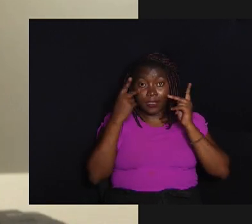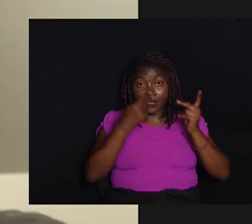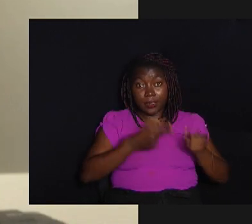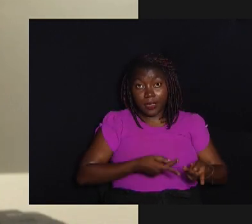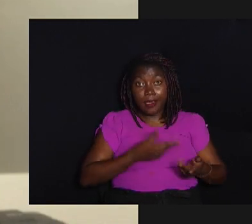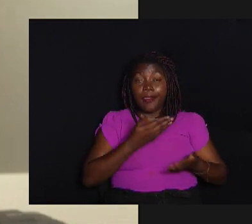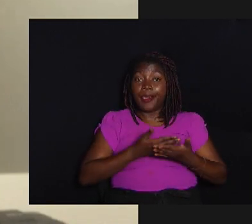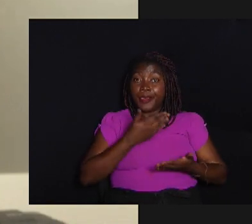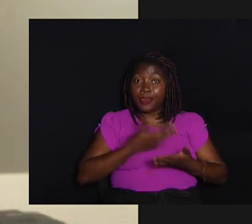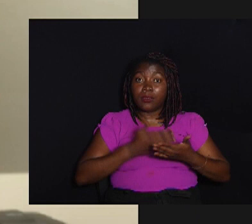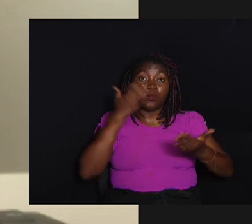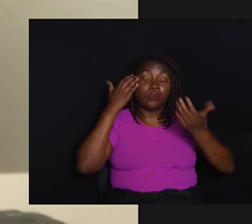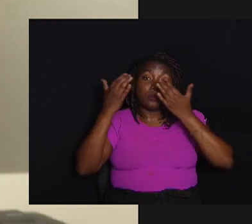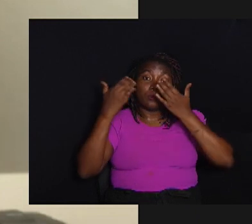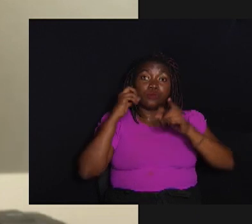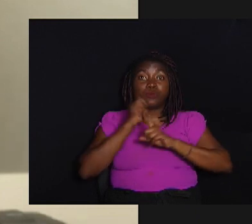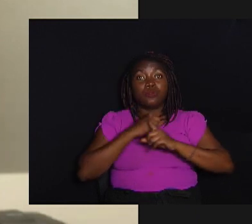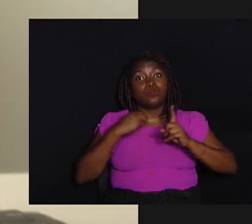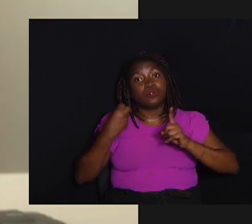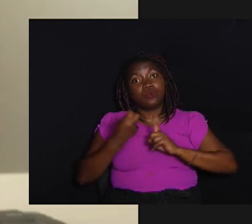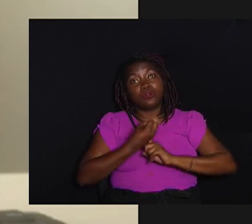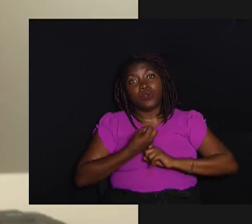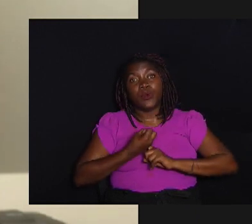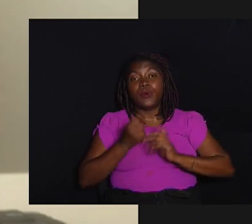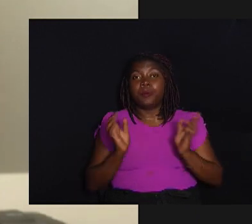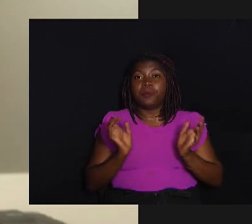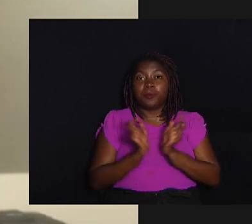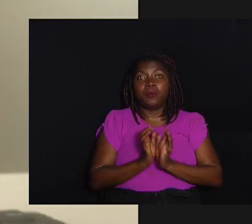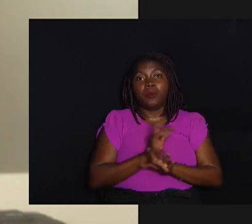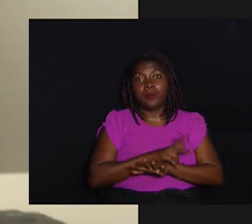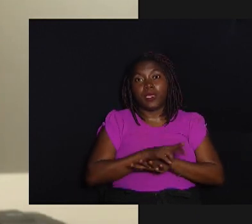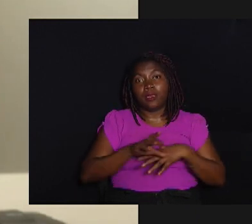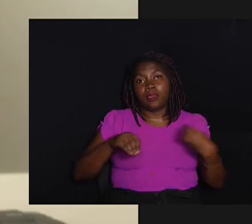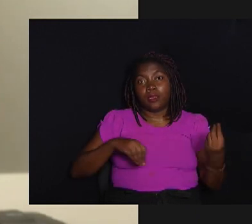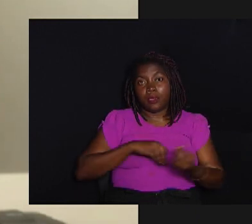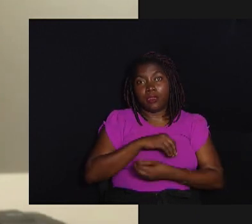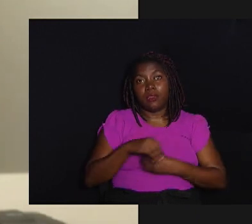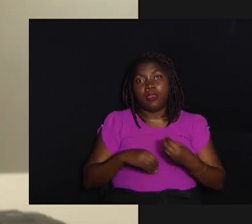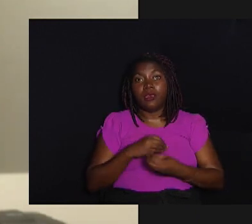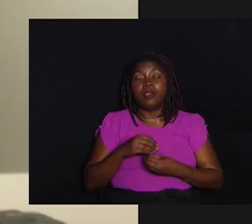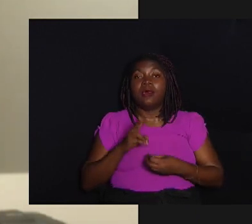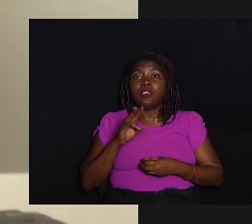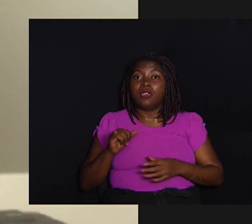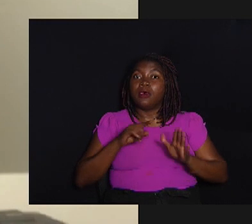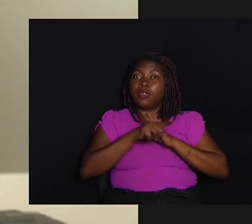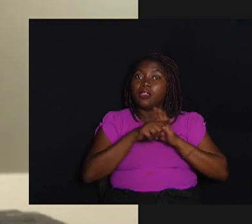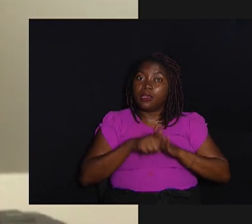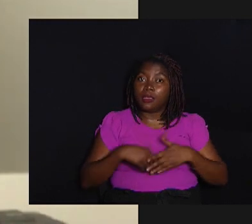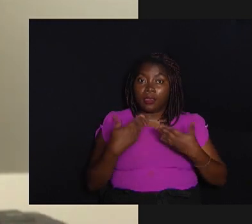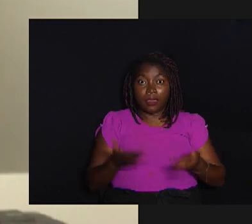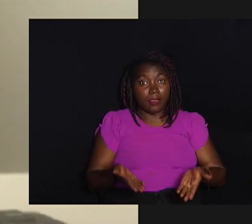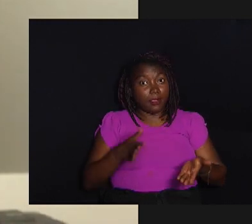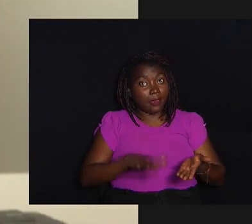estudos psicossociais, né, com uma equipe multidisciplinar do fórum, que vai avaliar essa criança